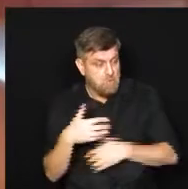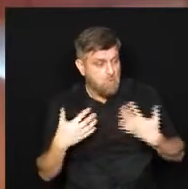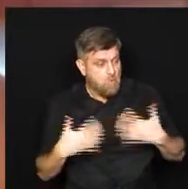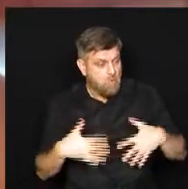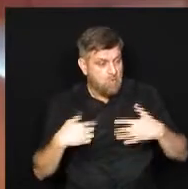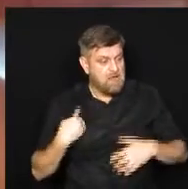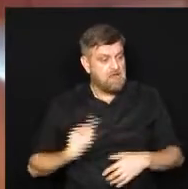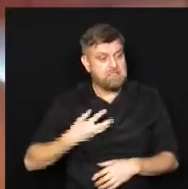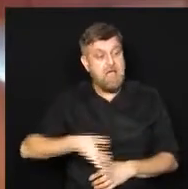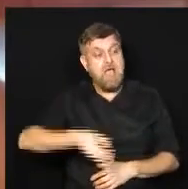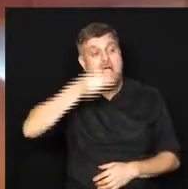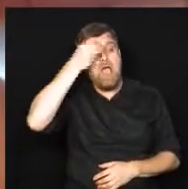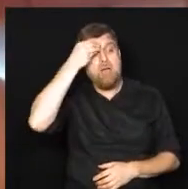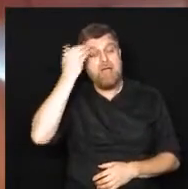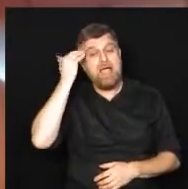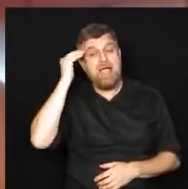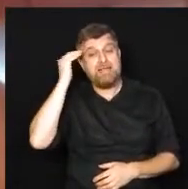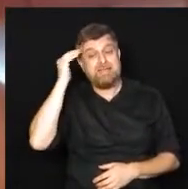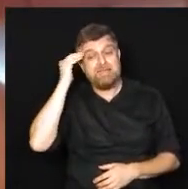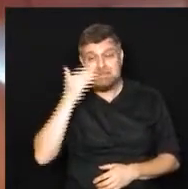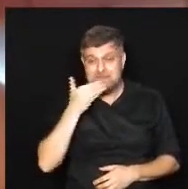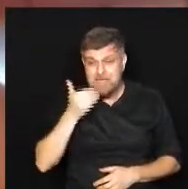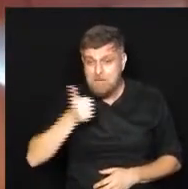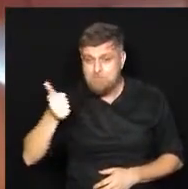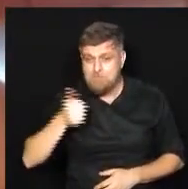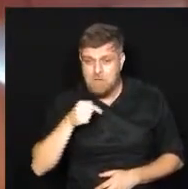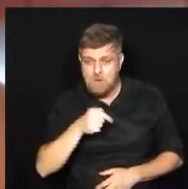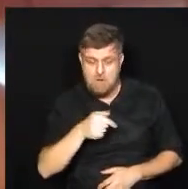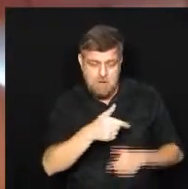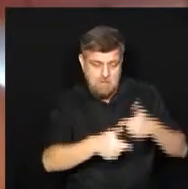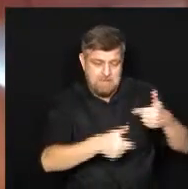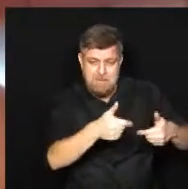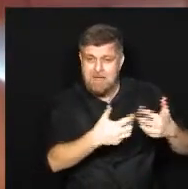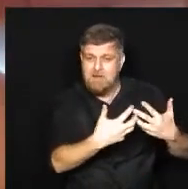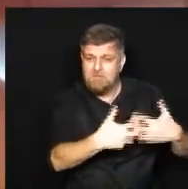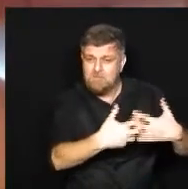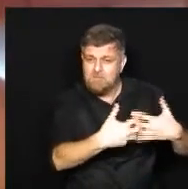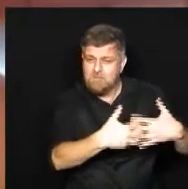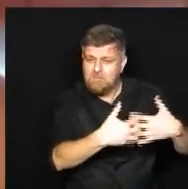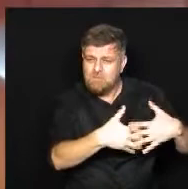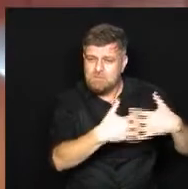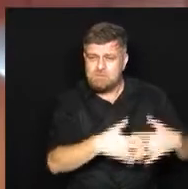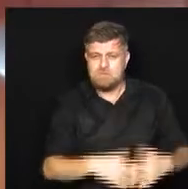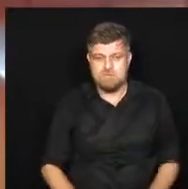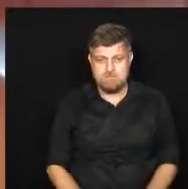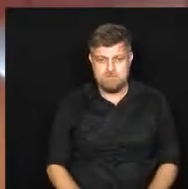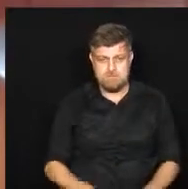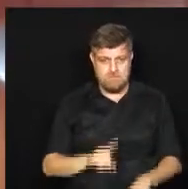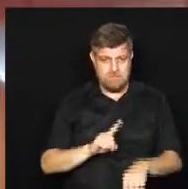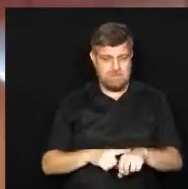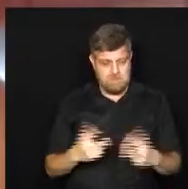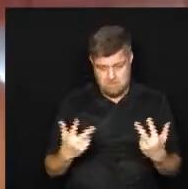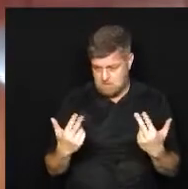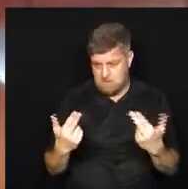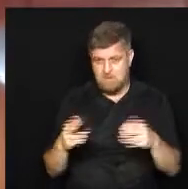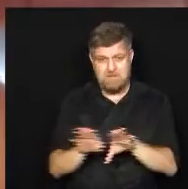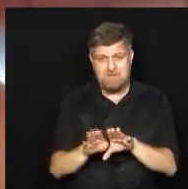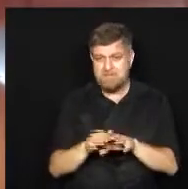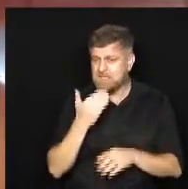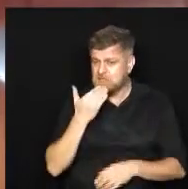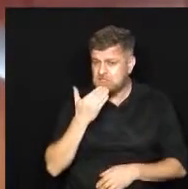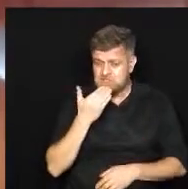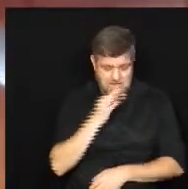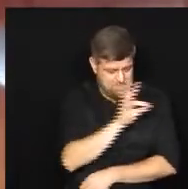pudemos entender melhor o funcionamento desse serviço. Então, ao mesmo tempo, nós fizemos várias solicitações